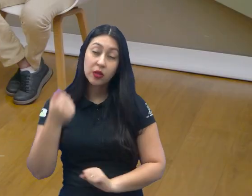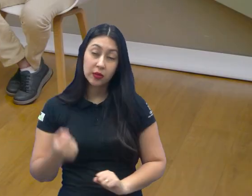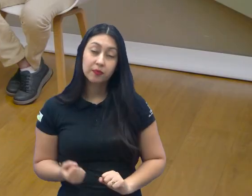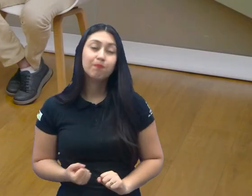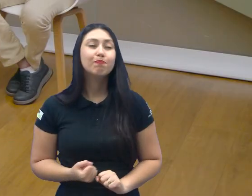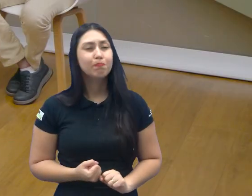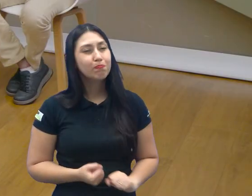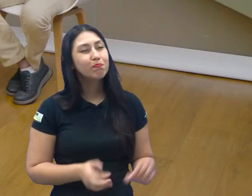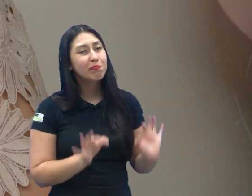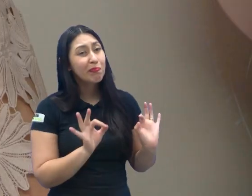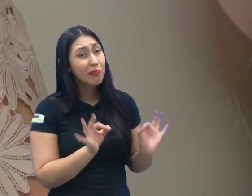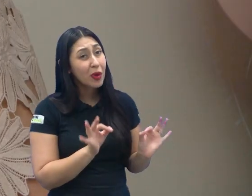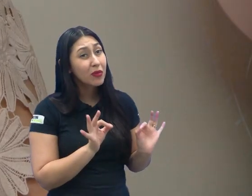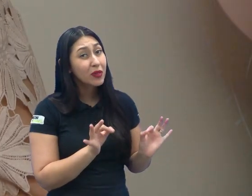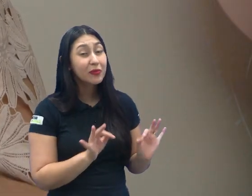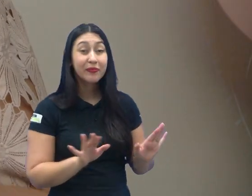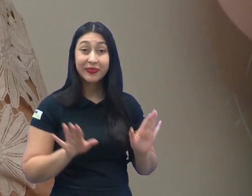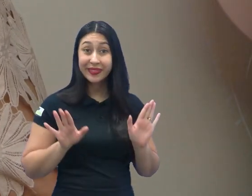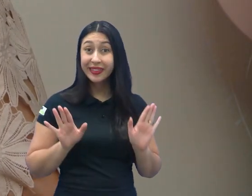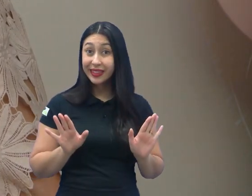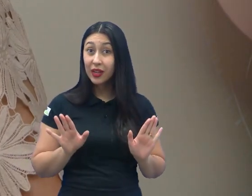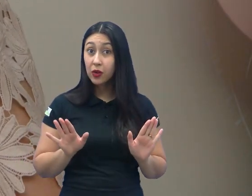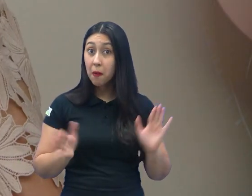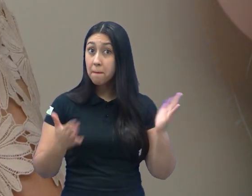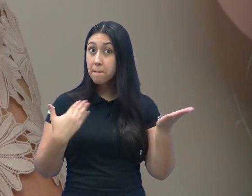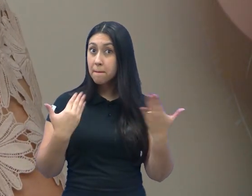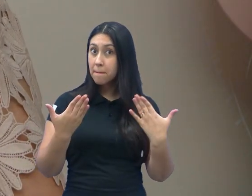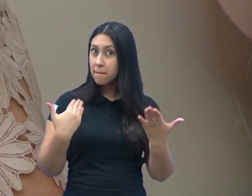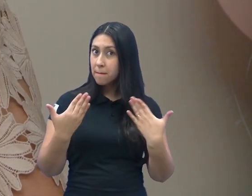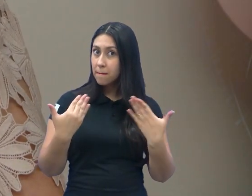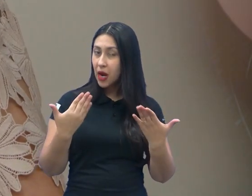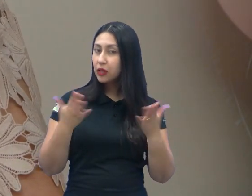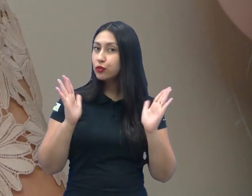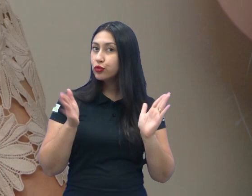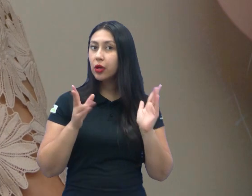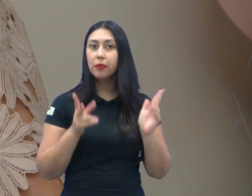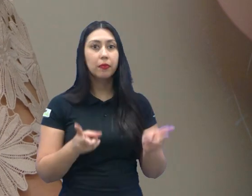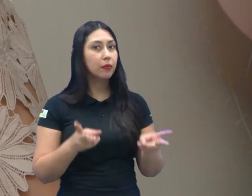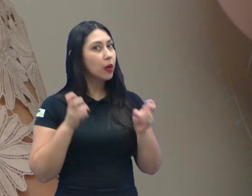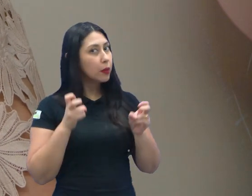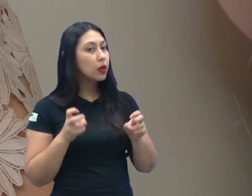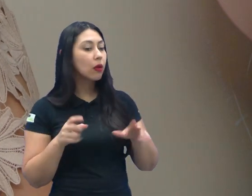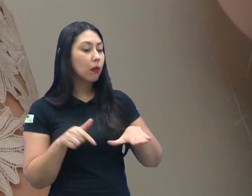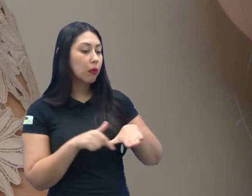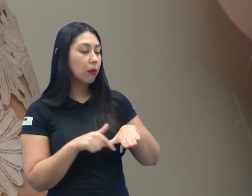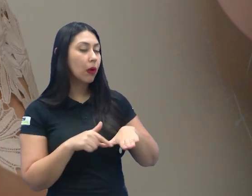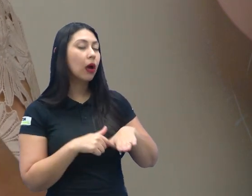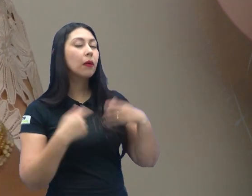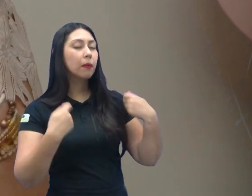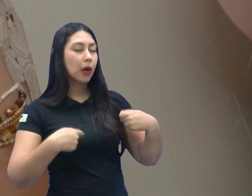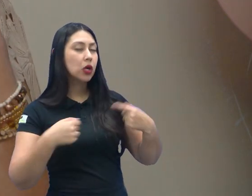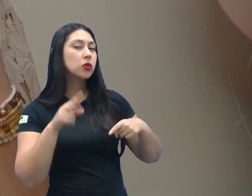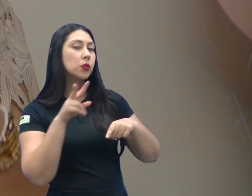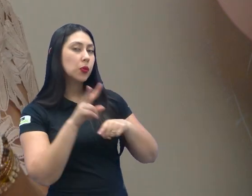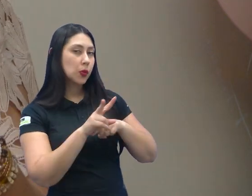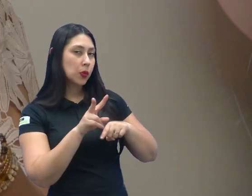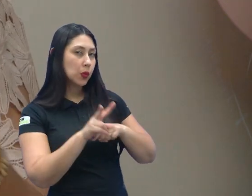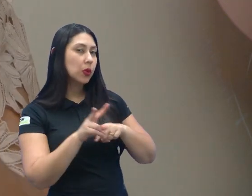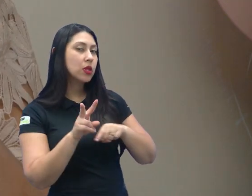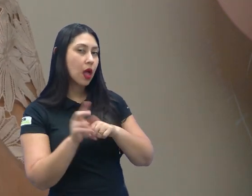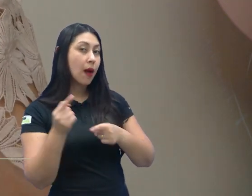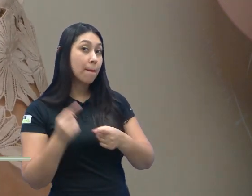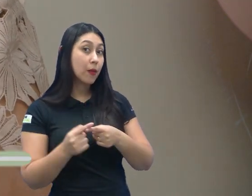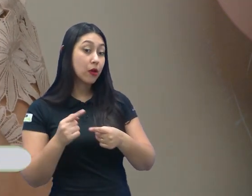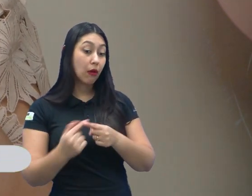Perfeito, muito bom. Olha só, gente, com esse bate-papo deu para perceber que cuidar dos pés é cuidar da base da nossa